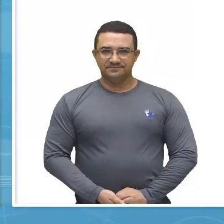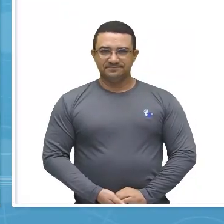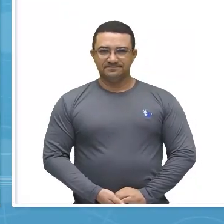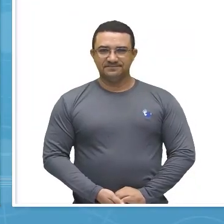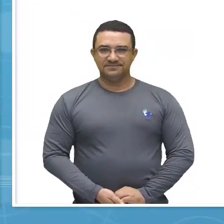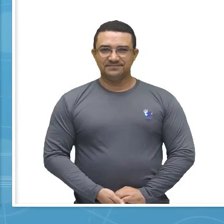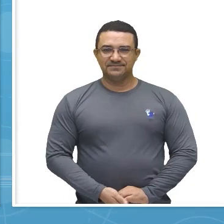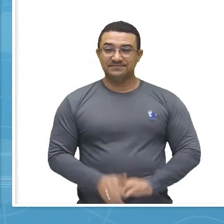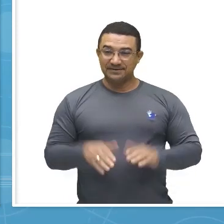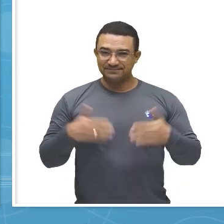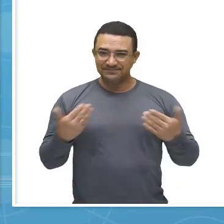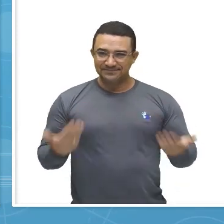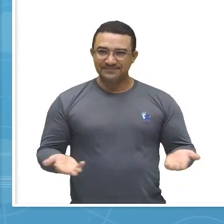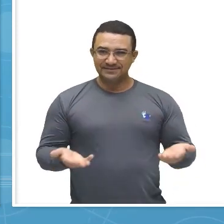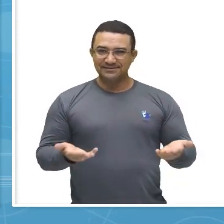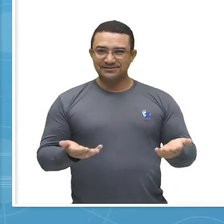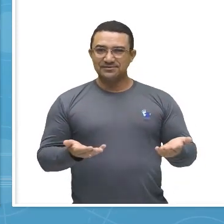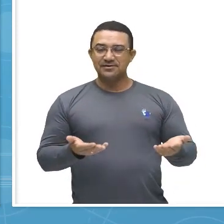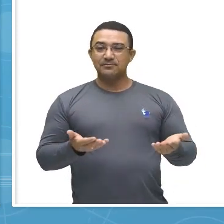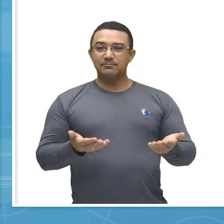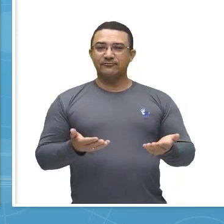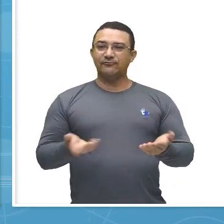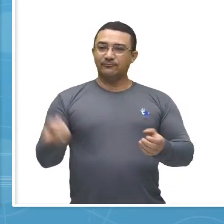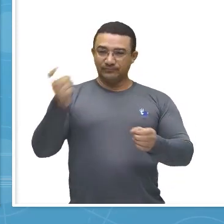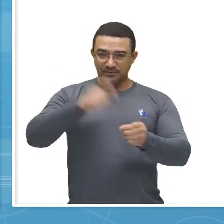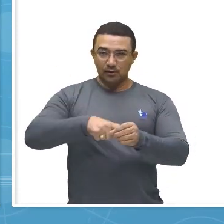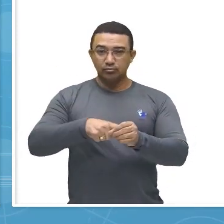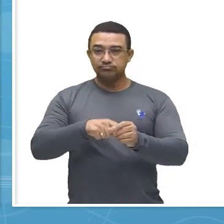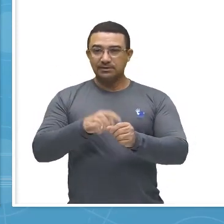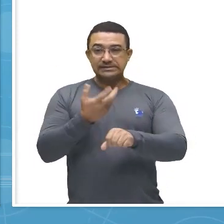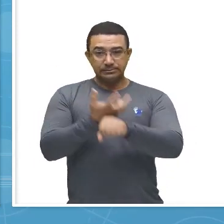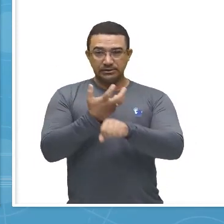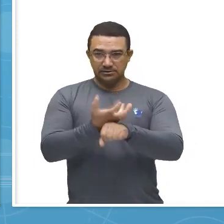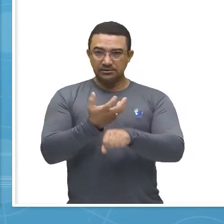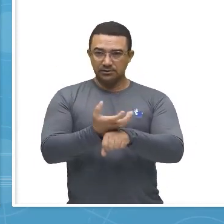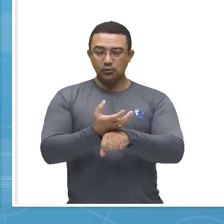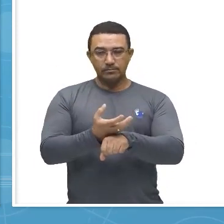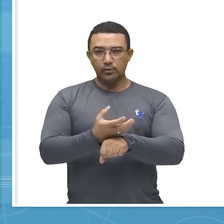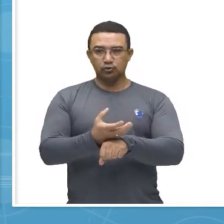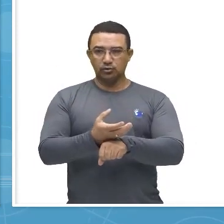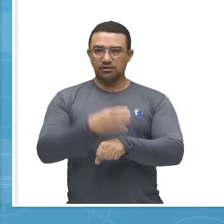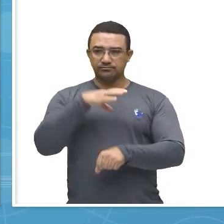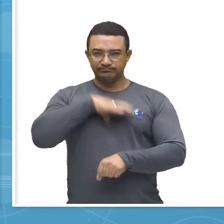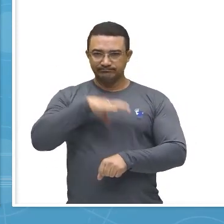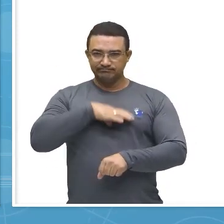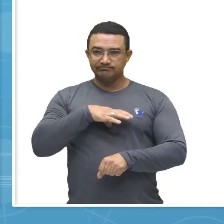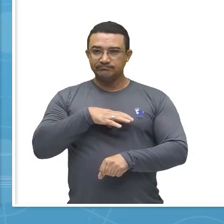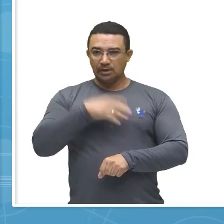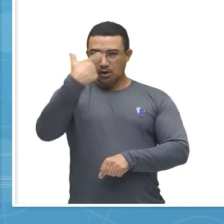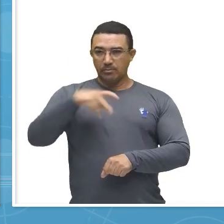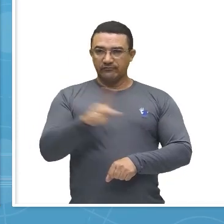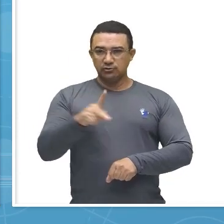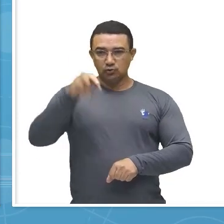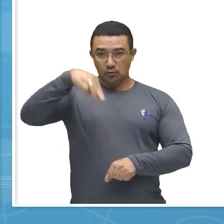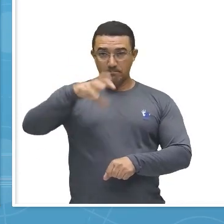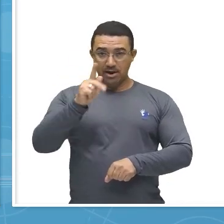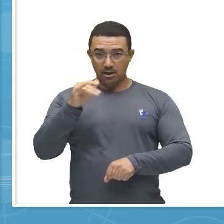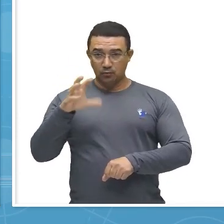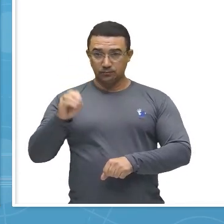Muito bem, muito bem, muito bem. Mais uma revisão de língua portuguesa. Sou o professor Mário. Vamos à nossa aula de hoje?